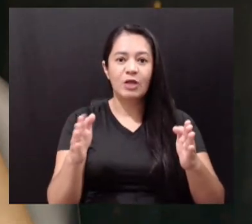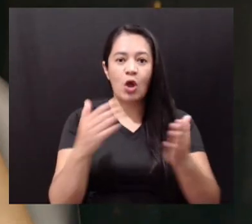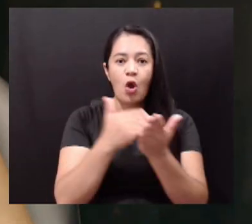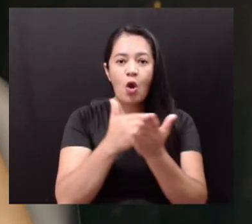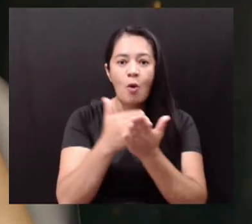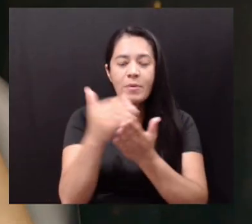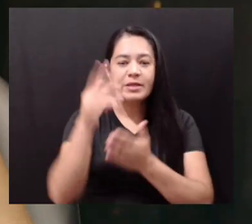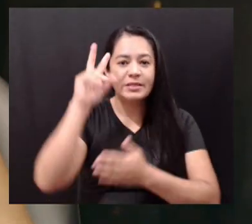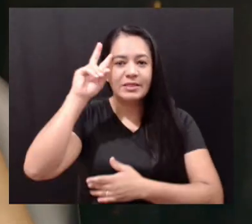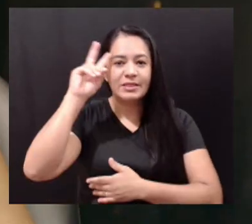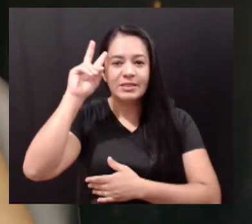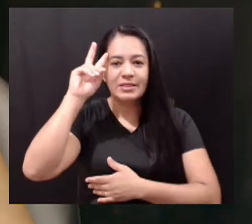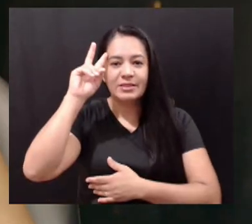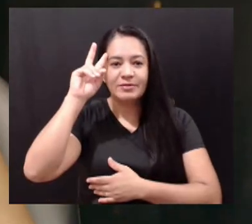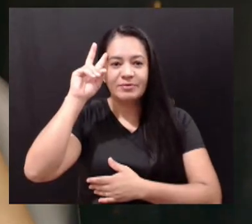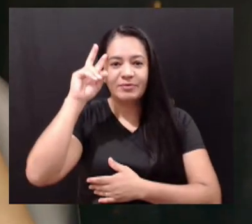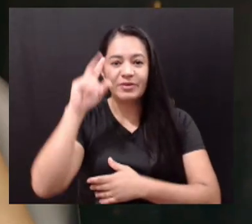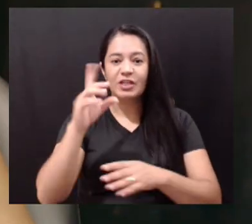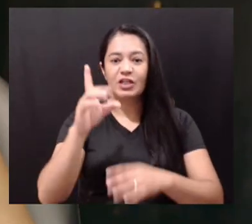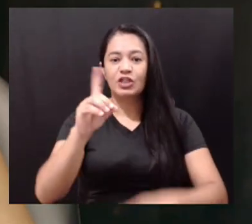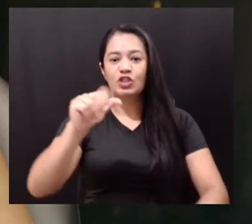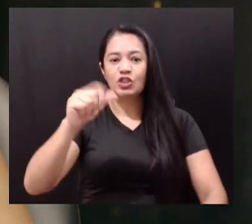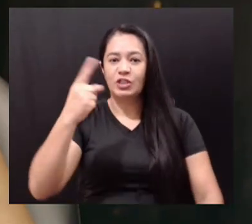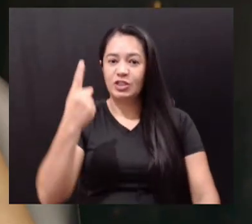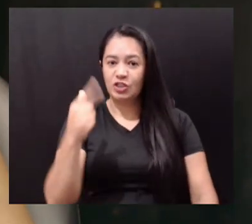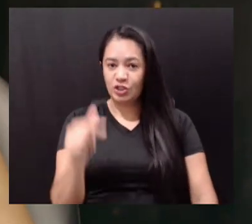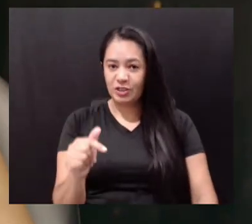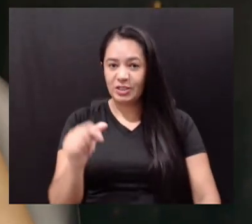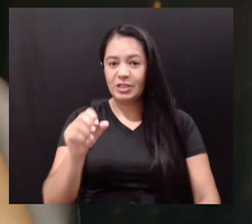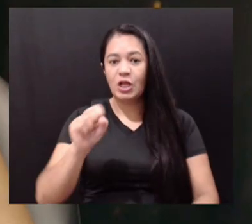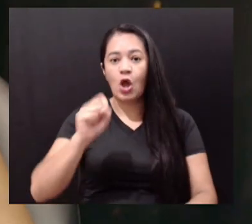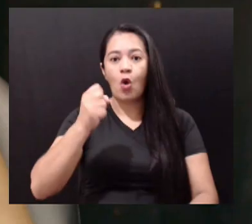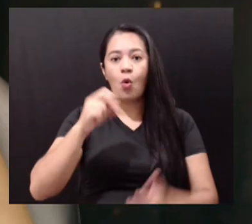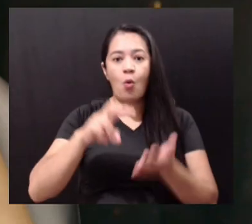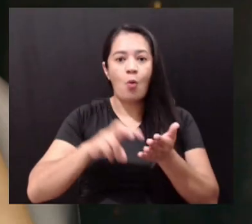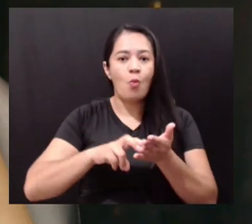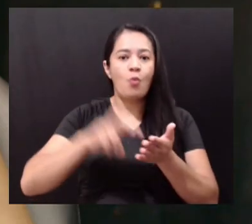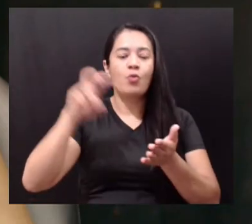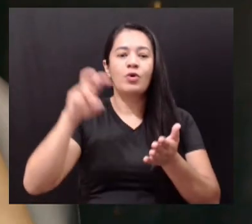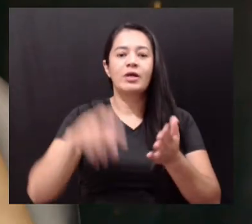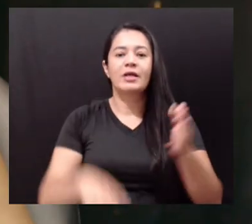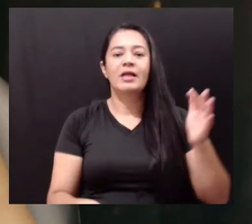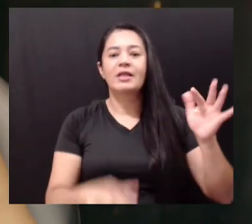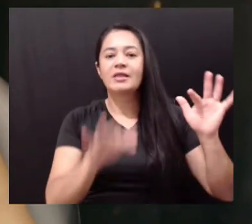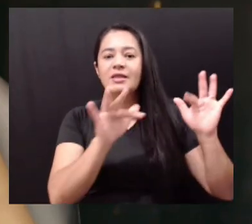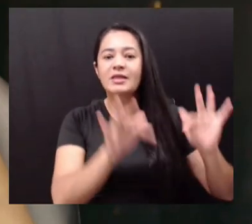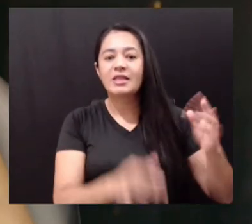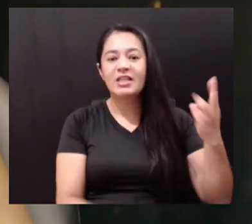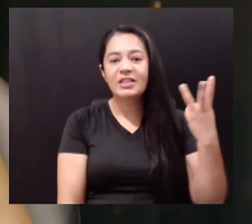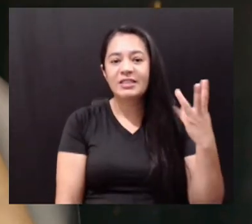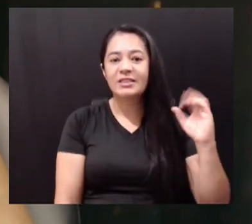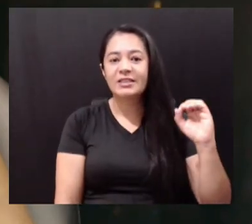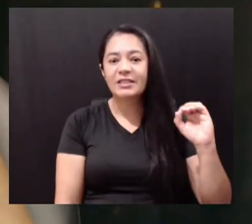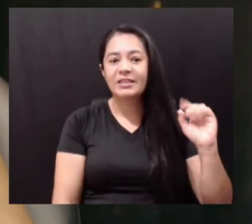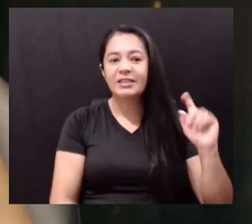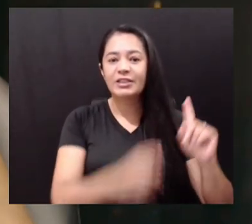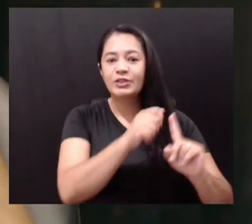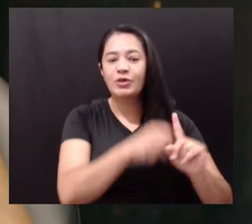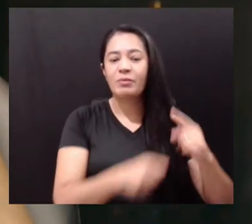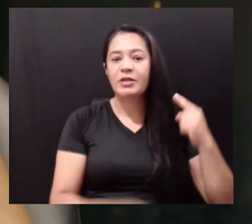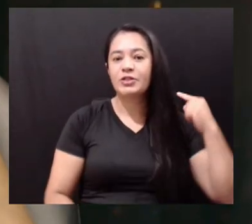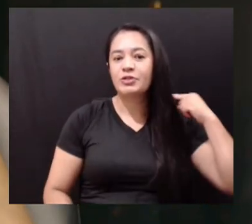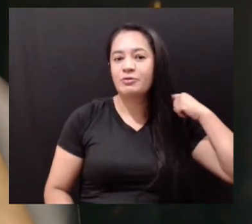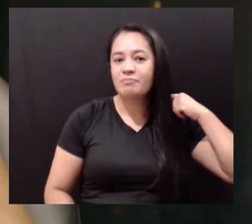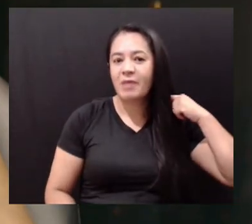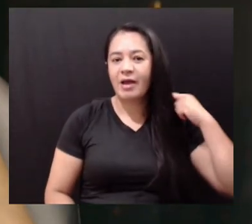dia 17, às 8 da manhã, e termina dia 30 de maio, impreterivelmente, às